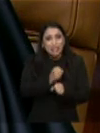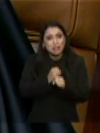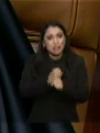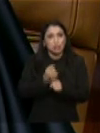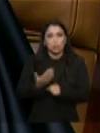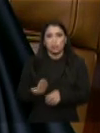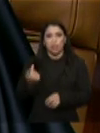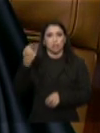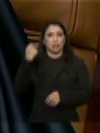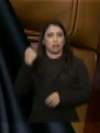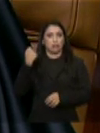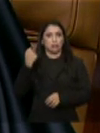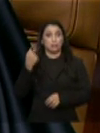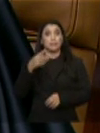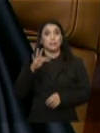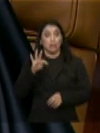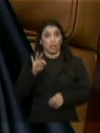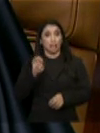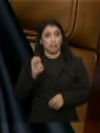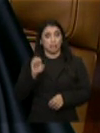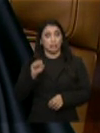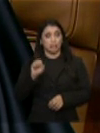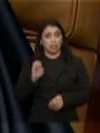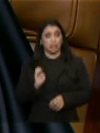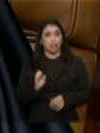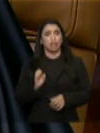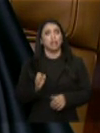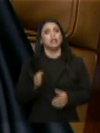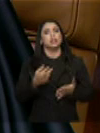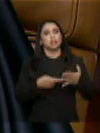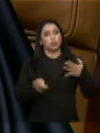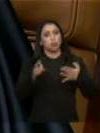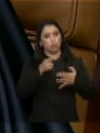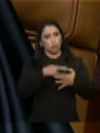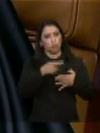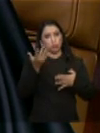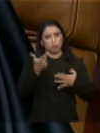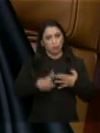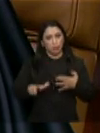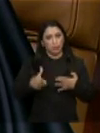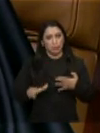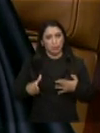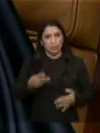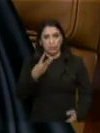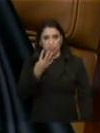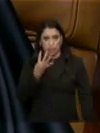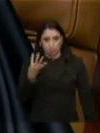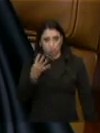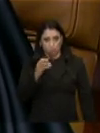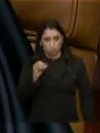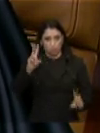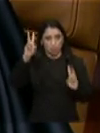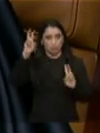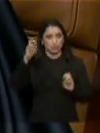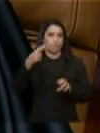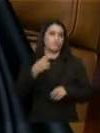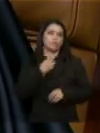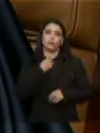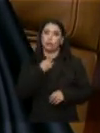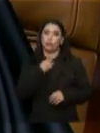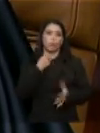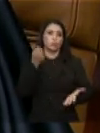A tese firmada no tema repetitivo número 340, abro aspas, não é possível